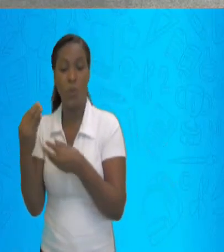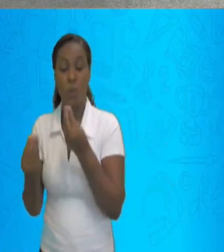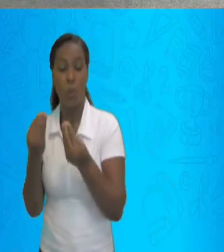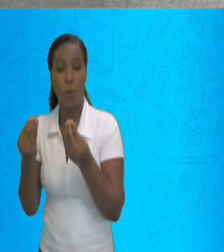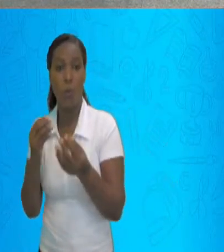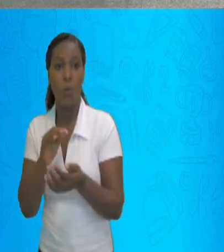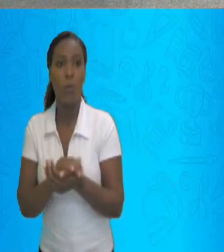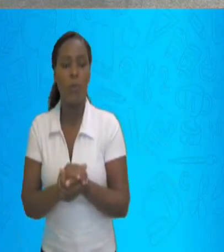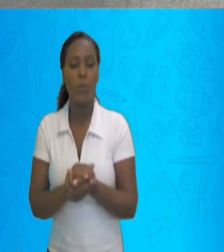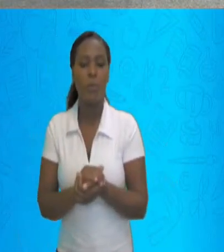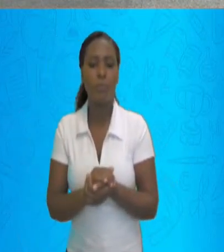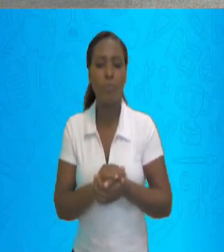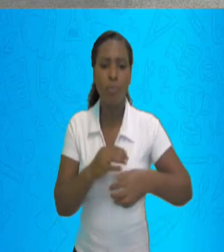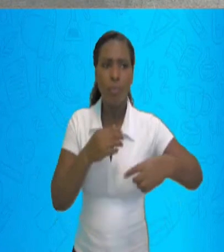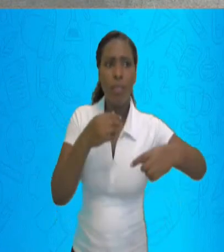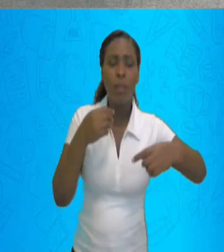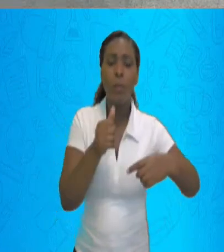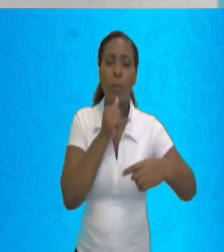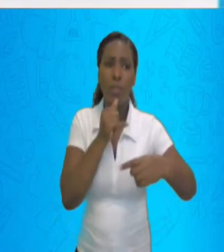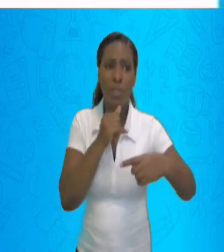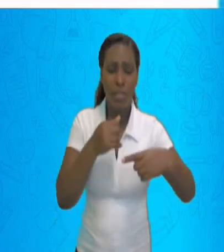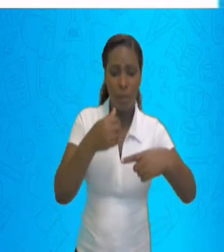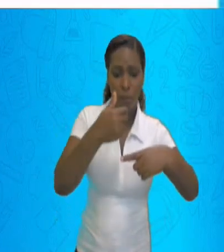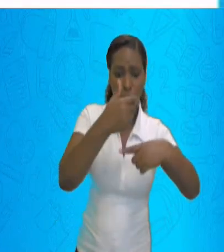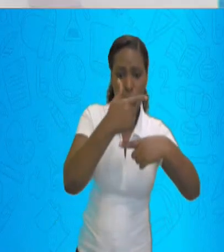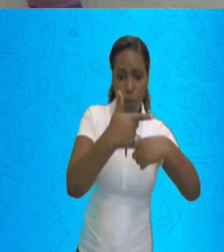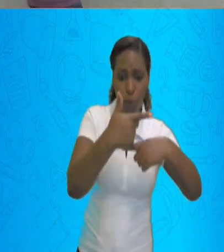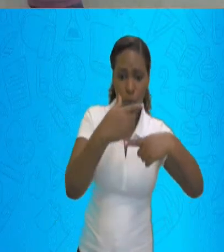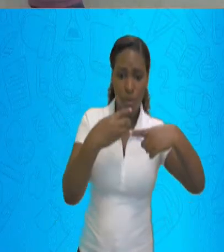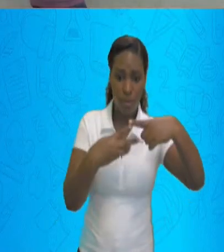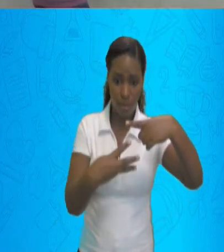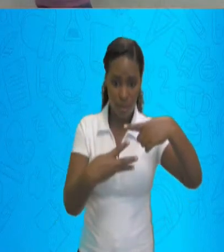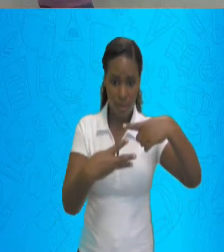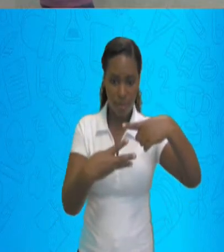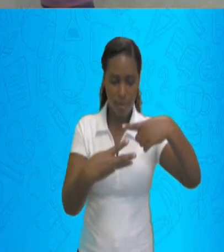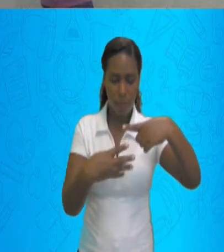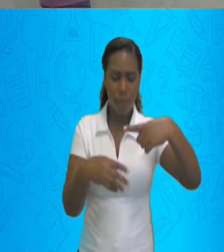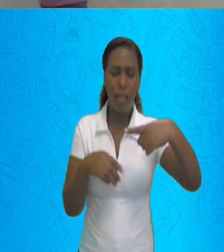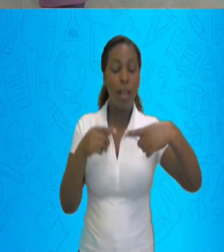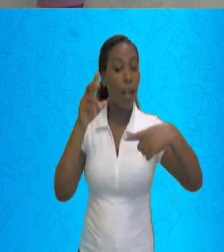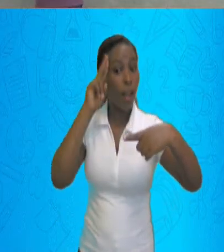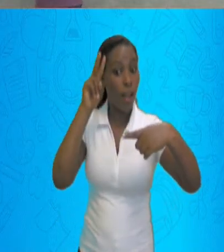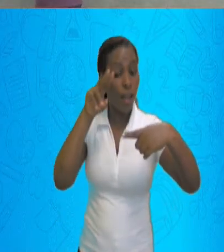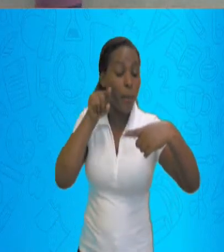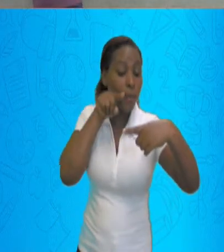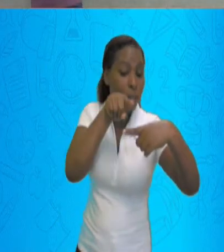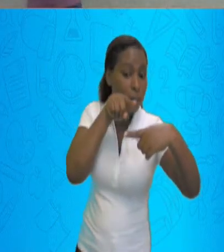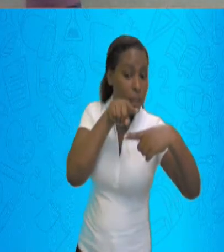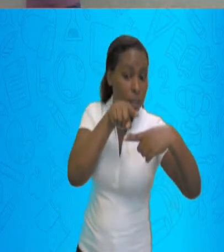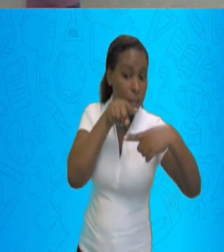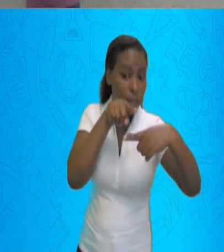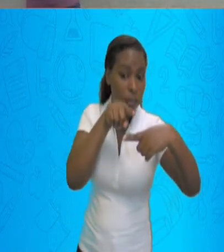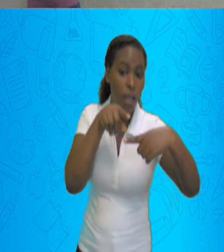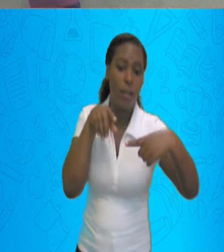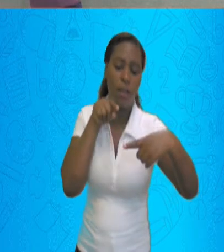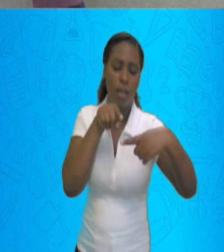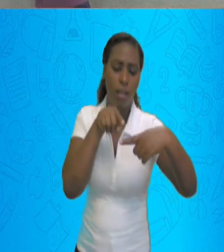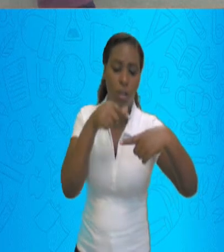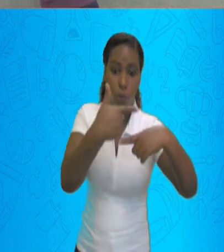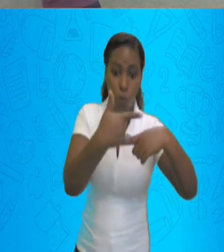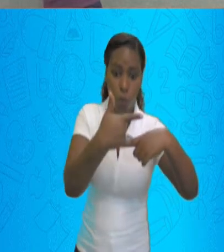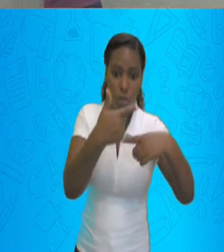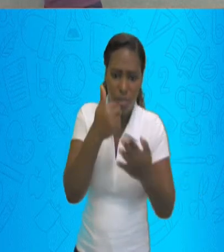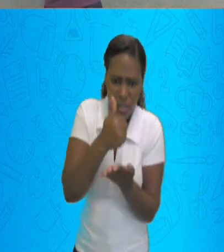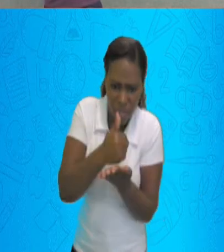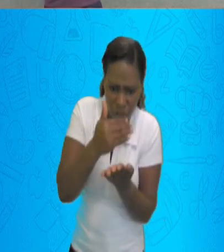essa fração aqui em desenho? Lembrando que o denominador é a quantidade de vezes que vamos dividir, que vamos fracionar